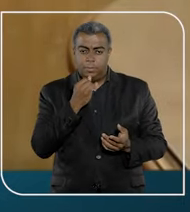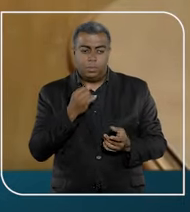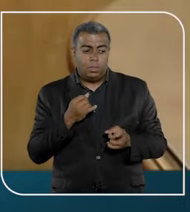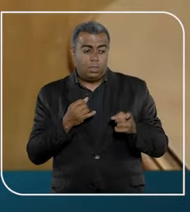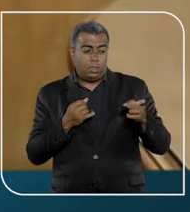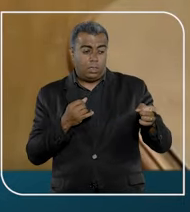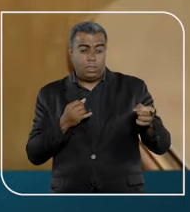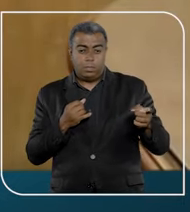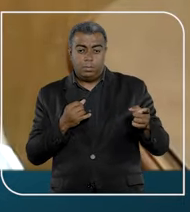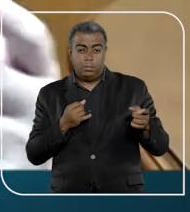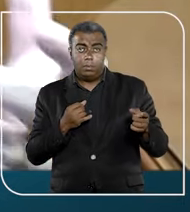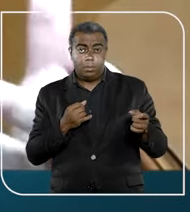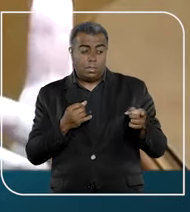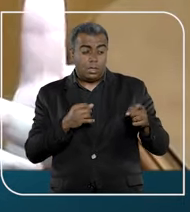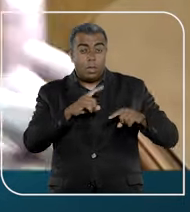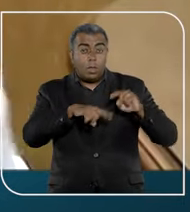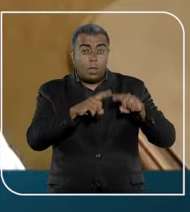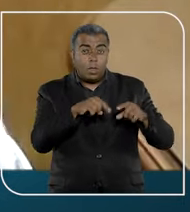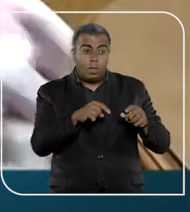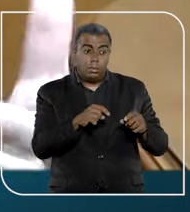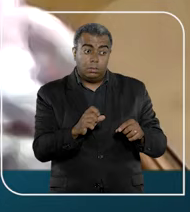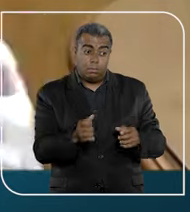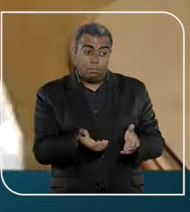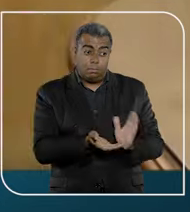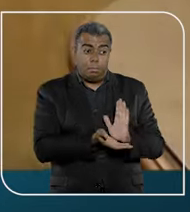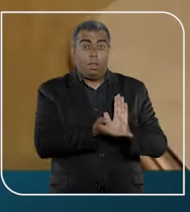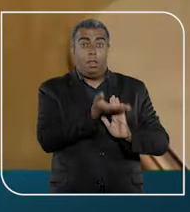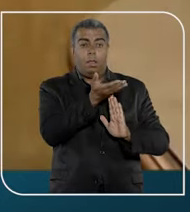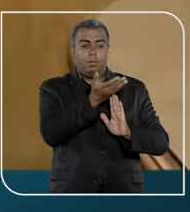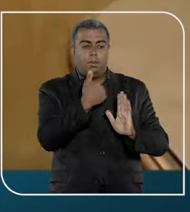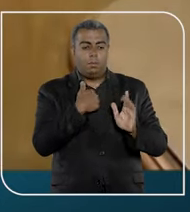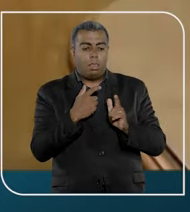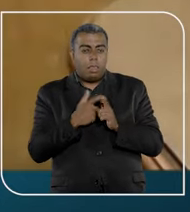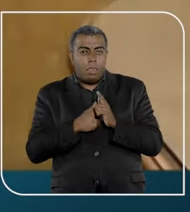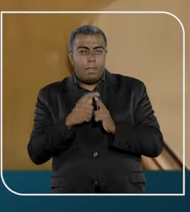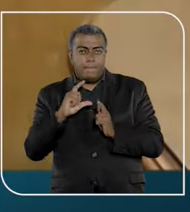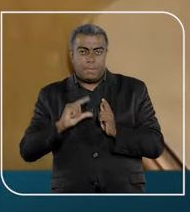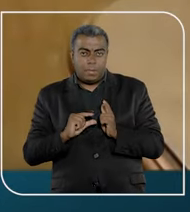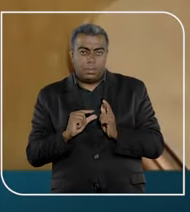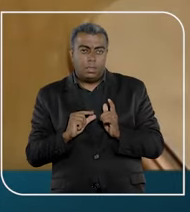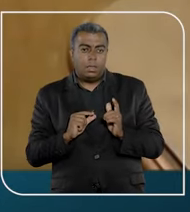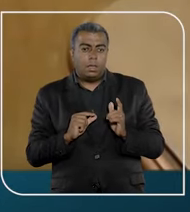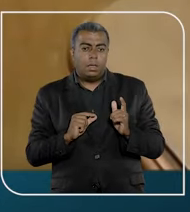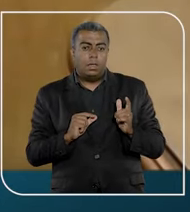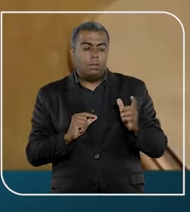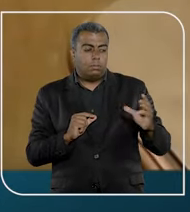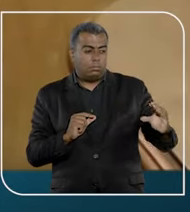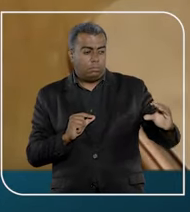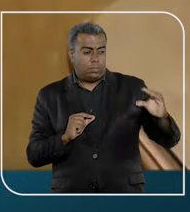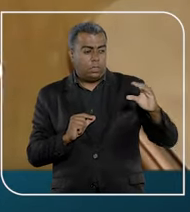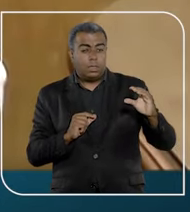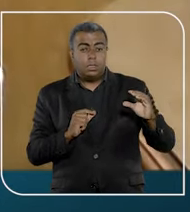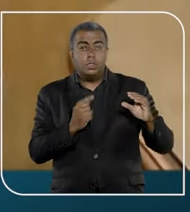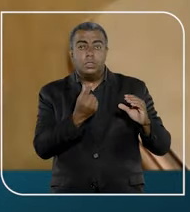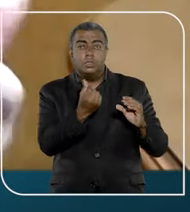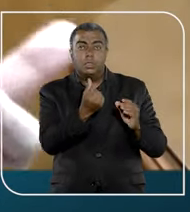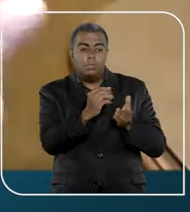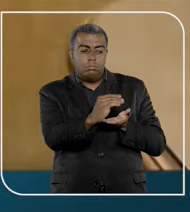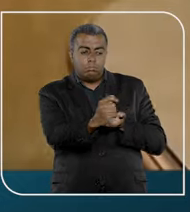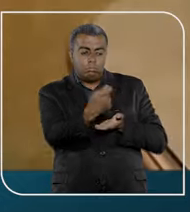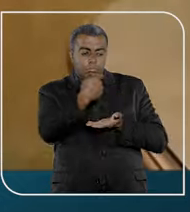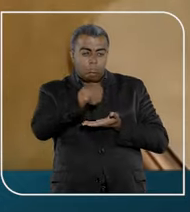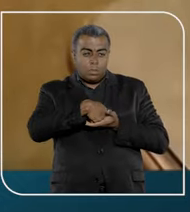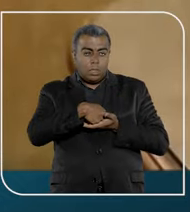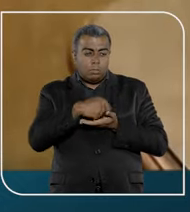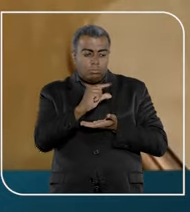bem maior, o valor do bem maior do que a dívida, eu teria que depositar em juízo